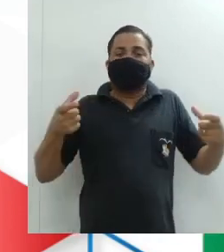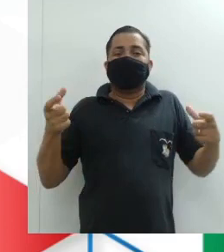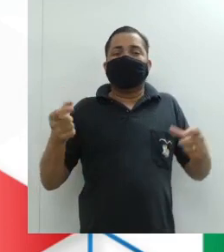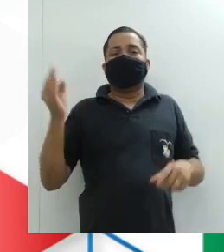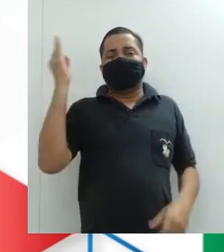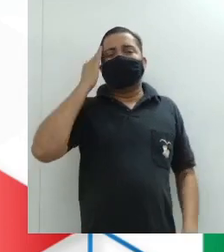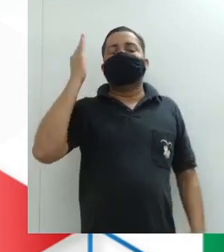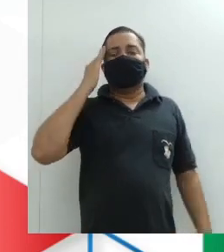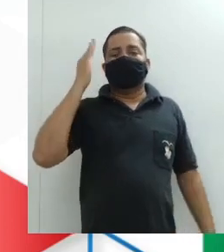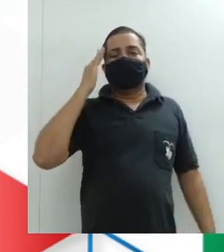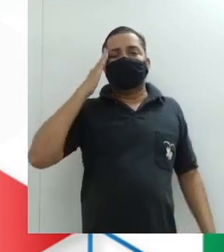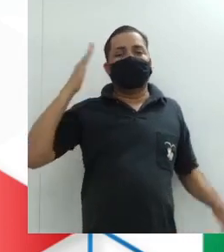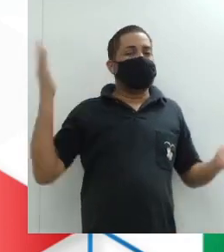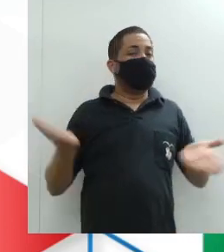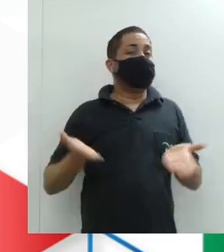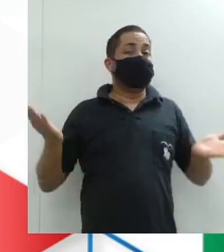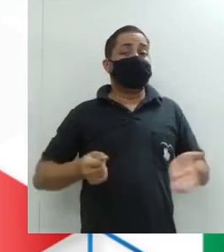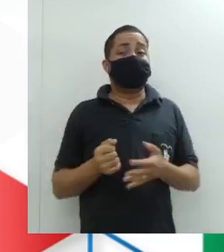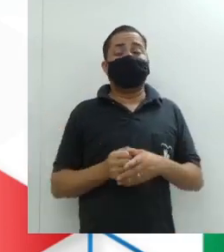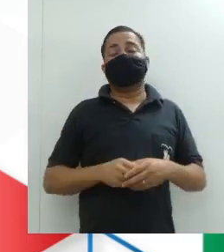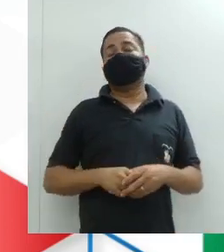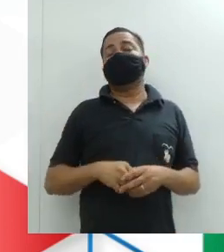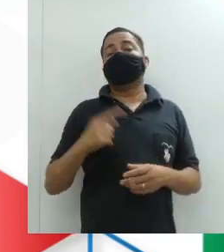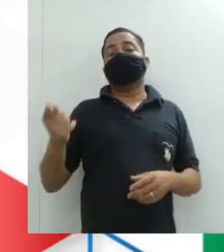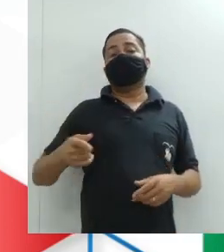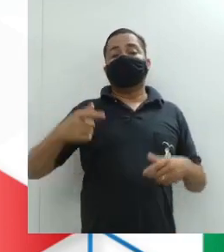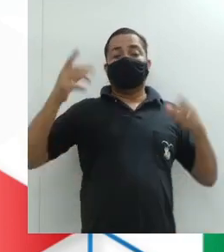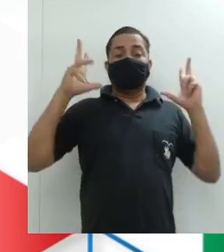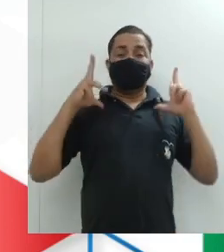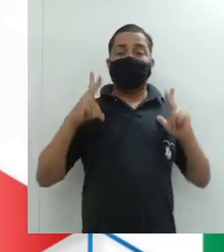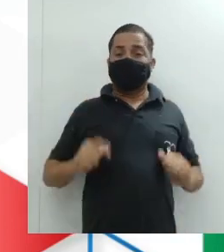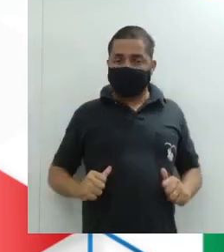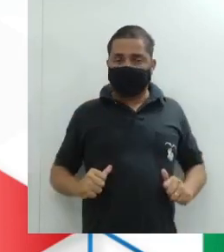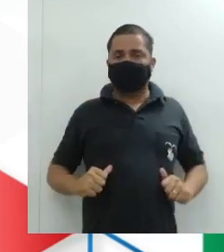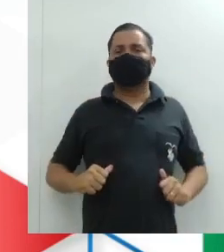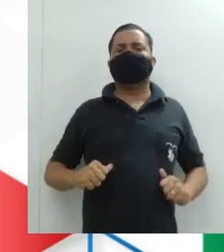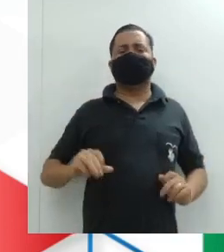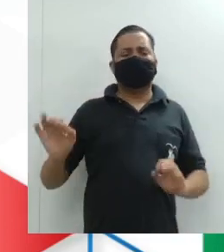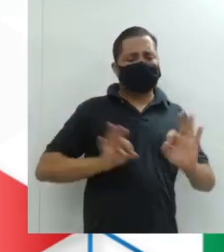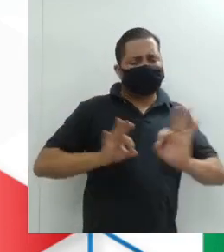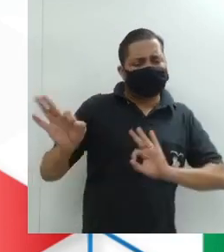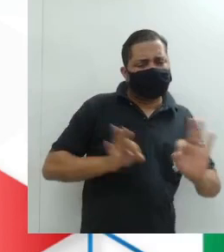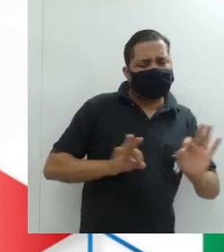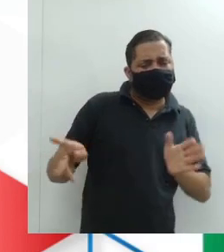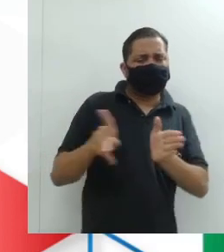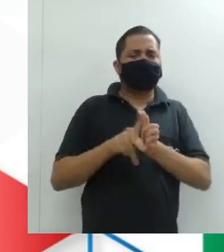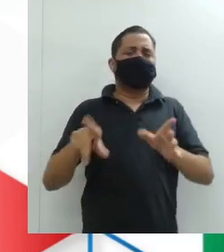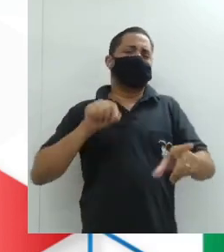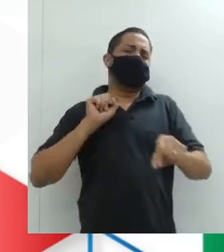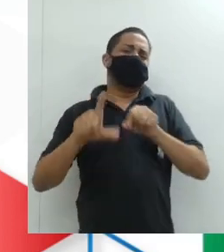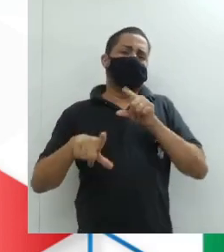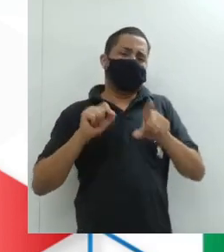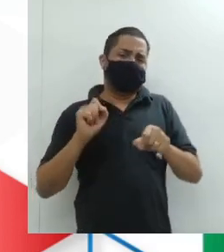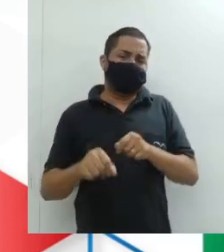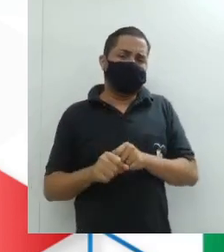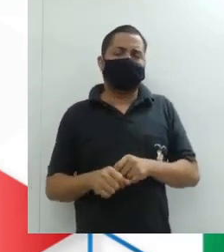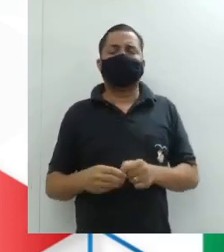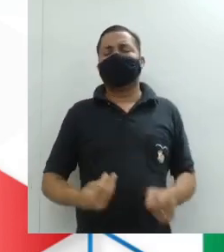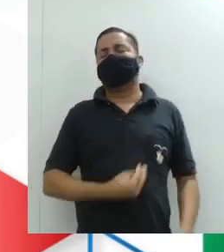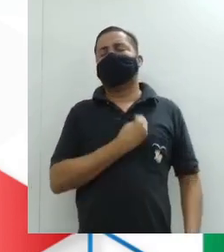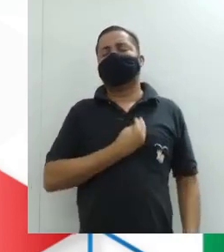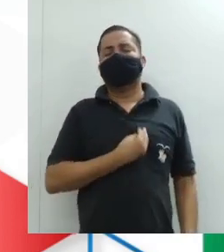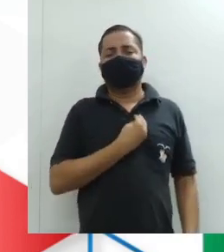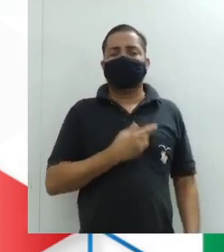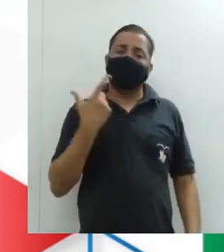da realidade, tornando o ser humano capaz de ajustar suas escolhas e ações no convívio